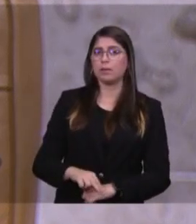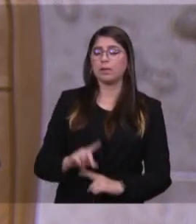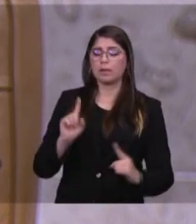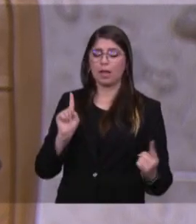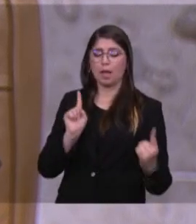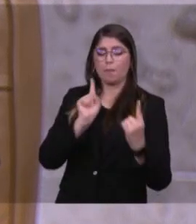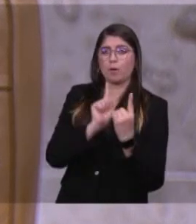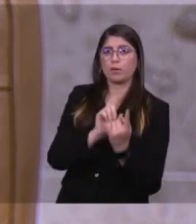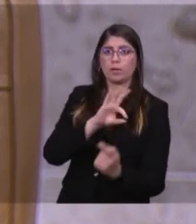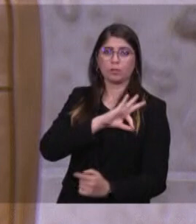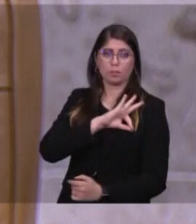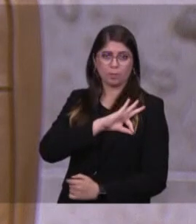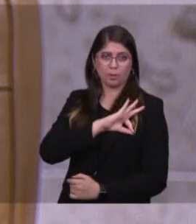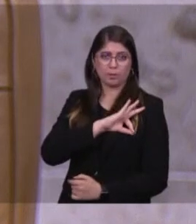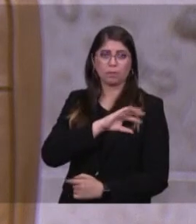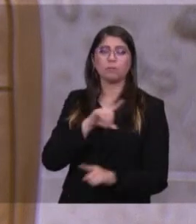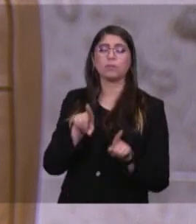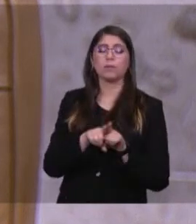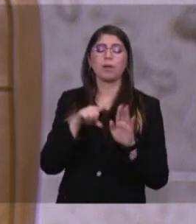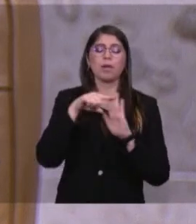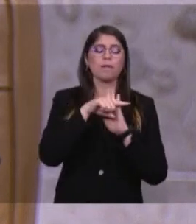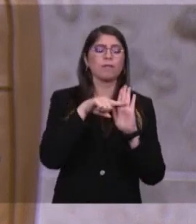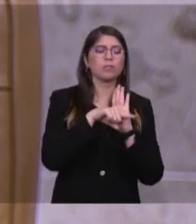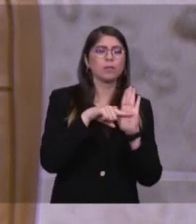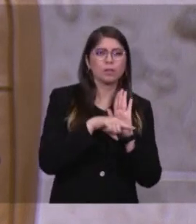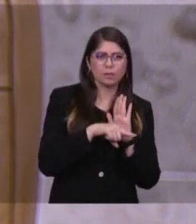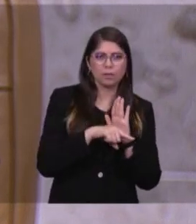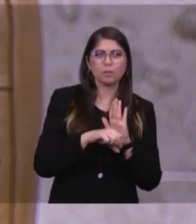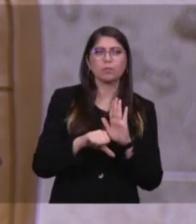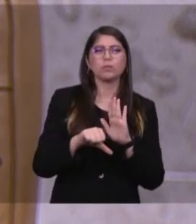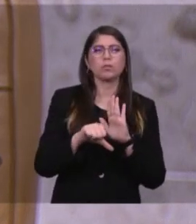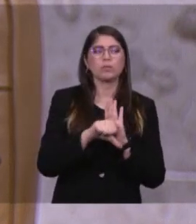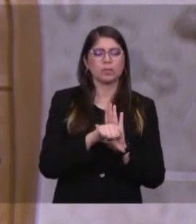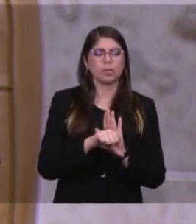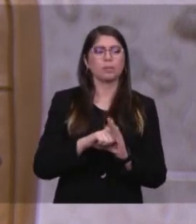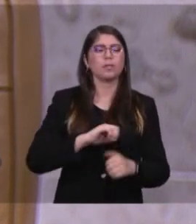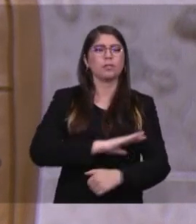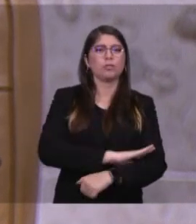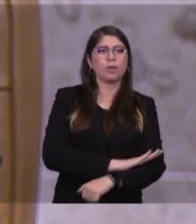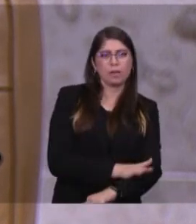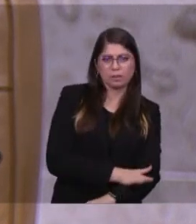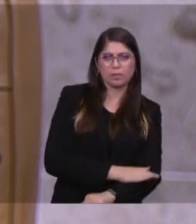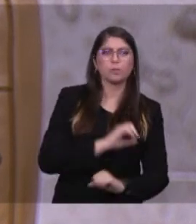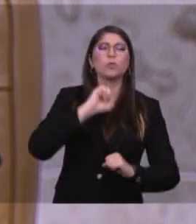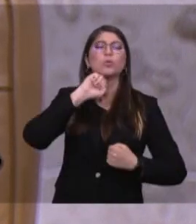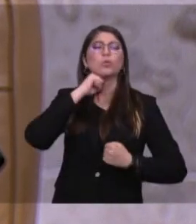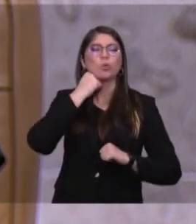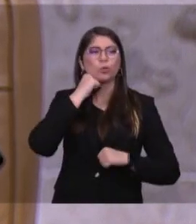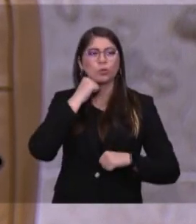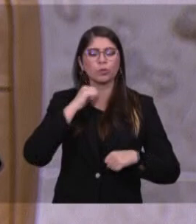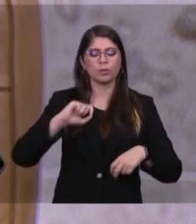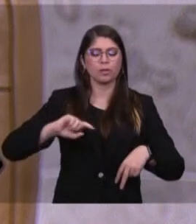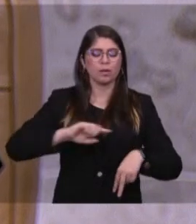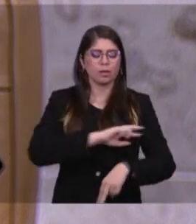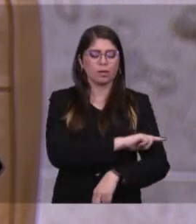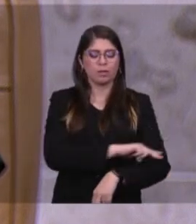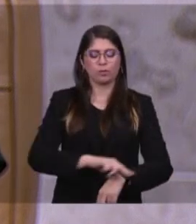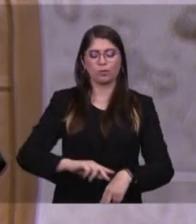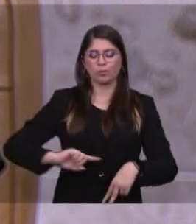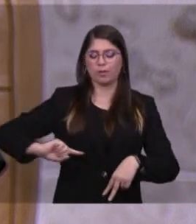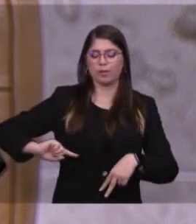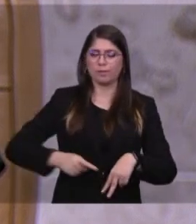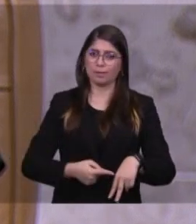para aprimorar investigações de delitos de racismo, injúria racial e tortura, proposta, nota